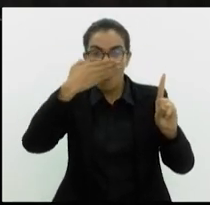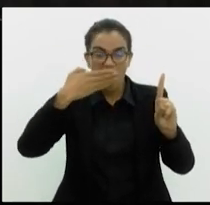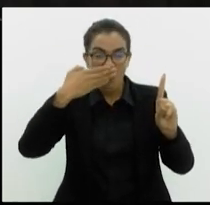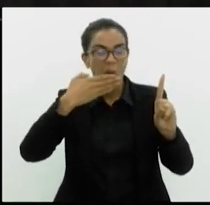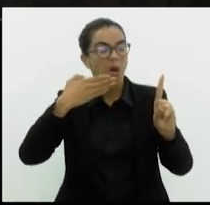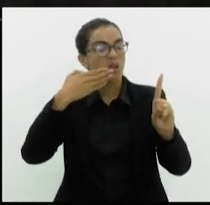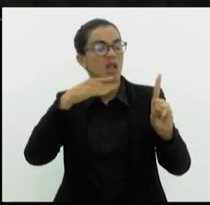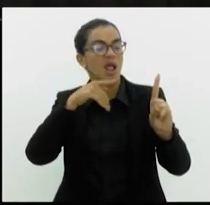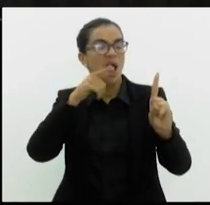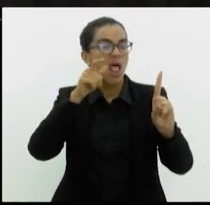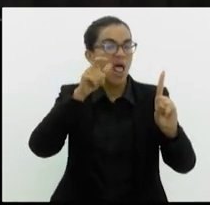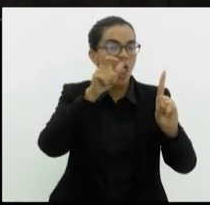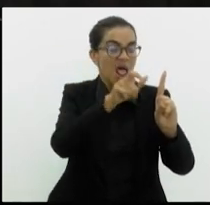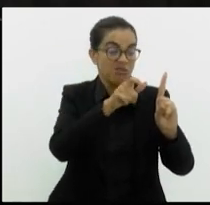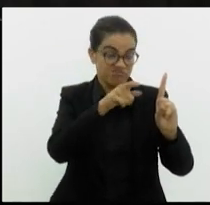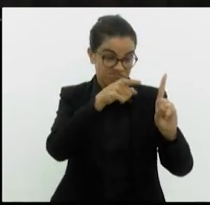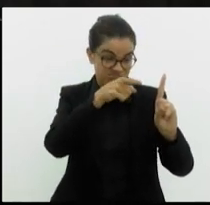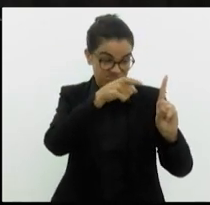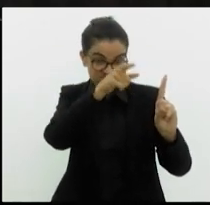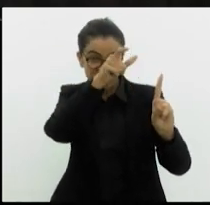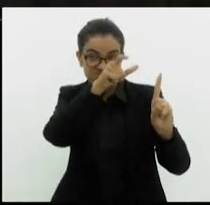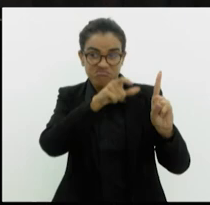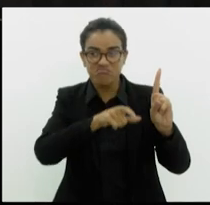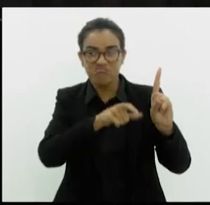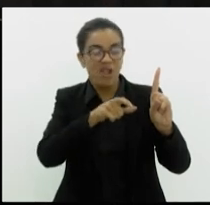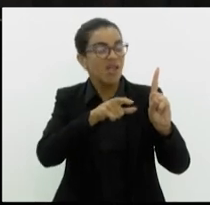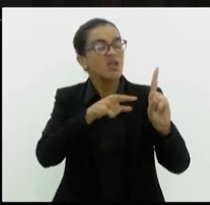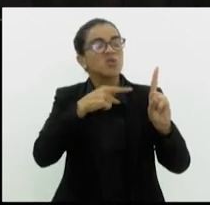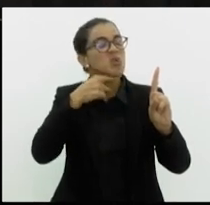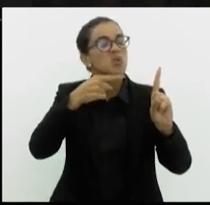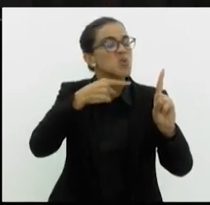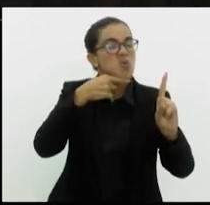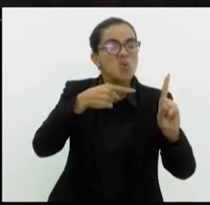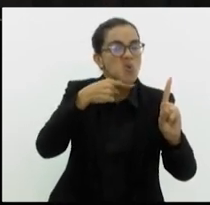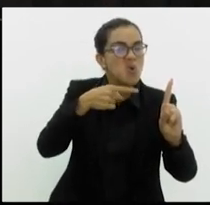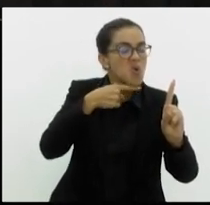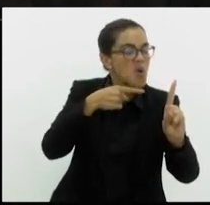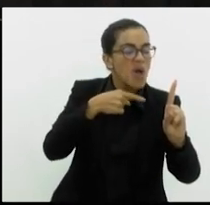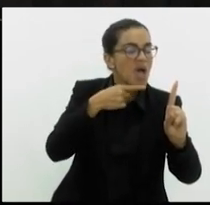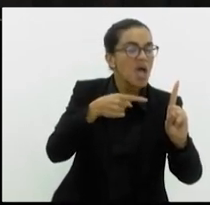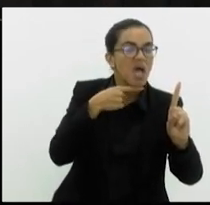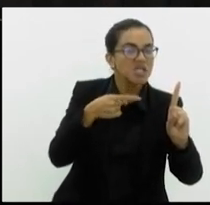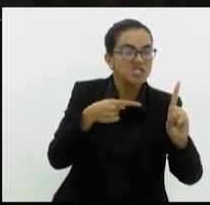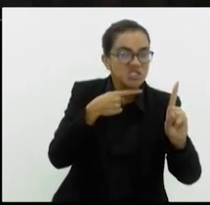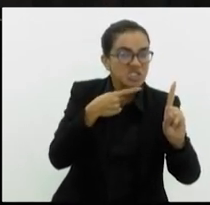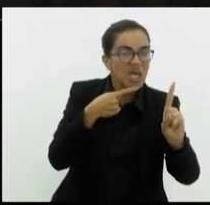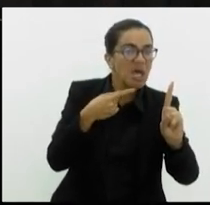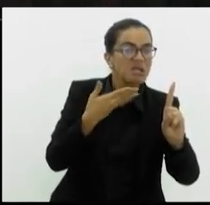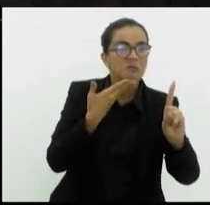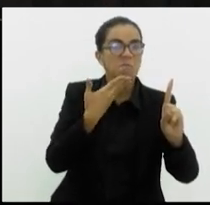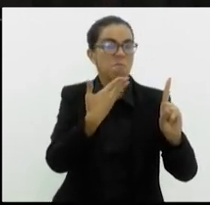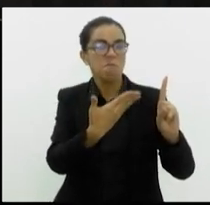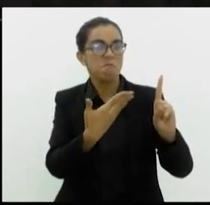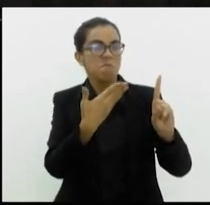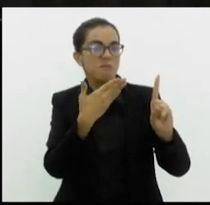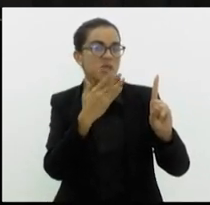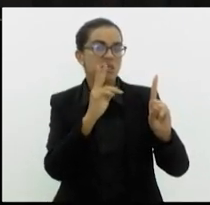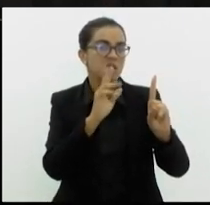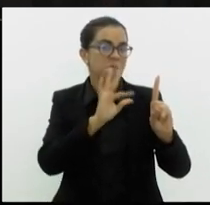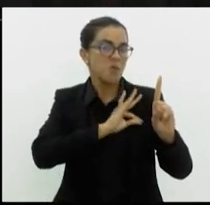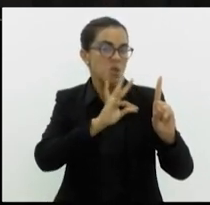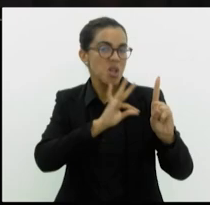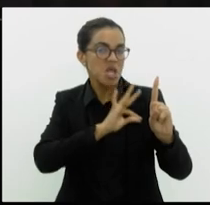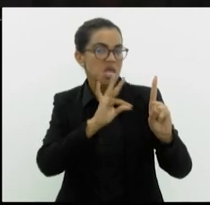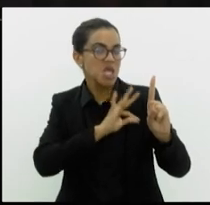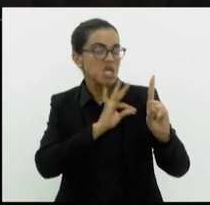e ainda avisa ela, não adianta você pedir proteção à polícia,